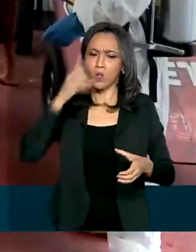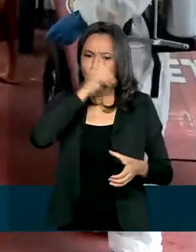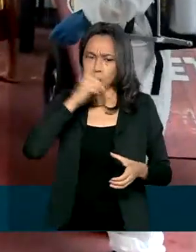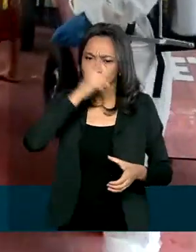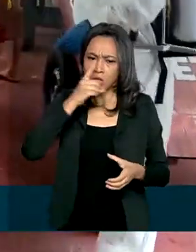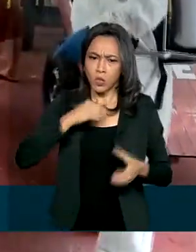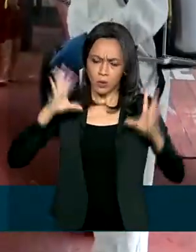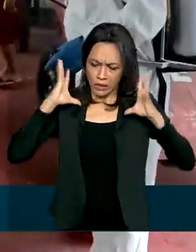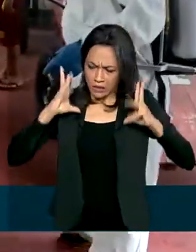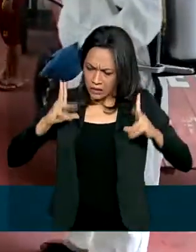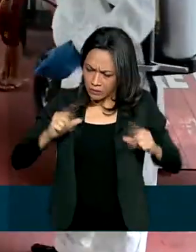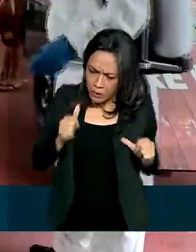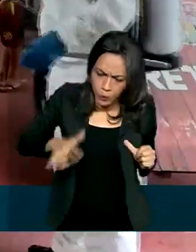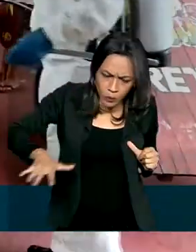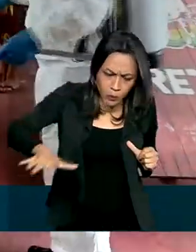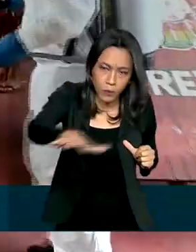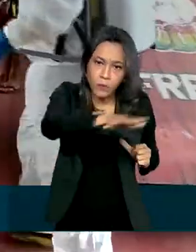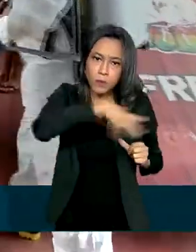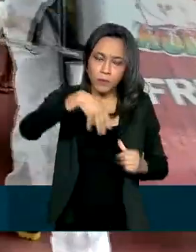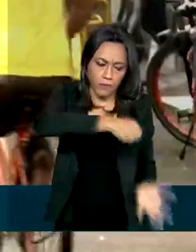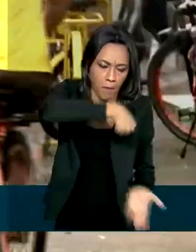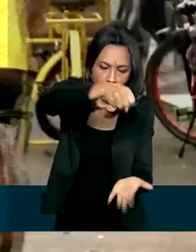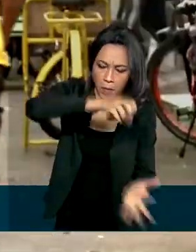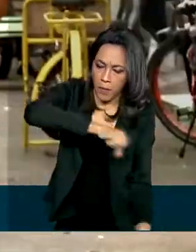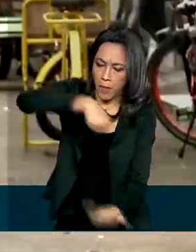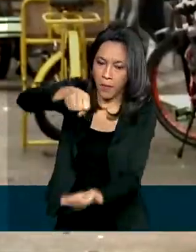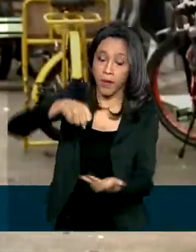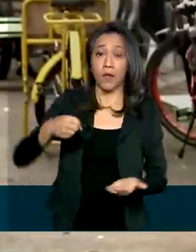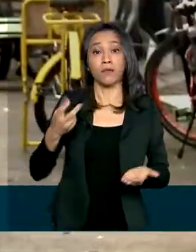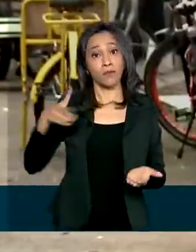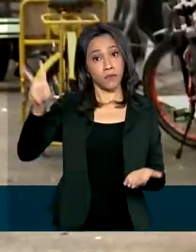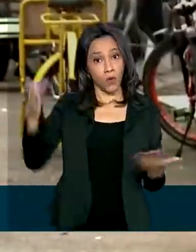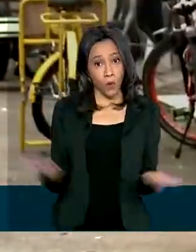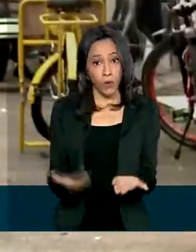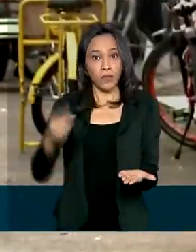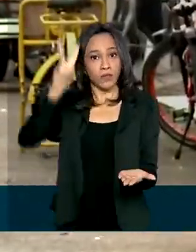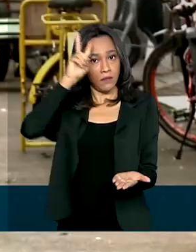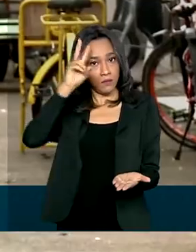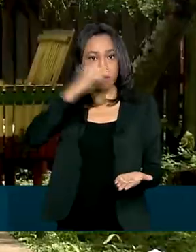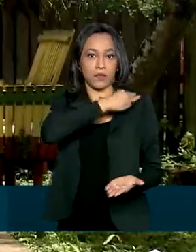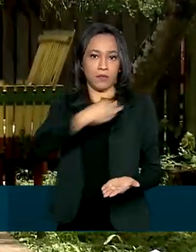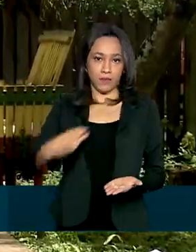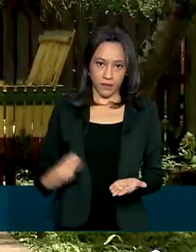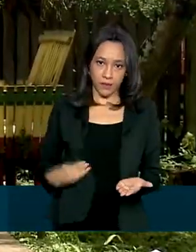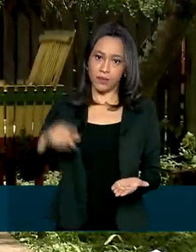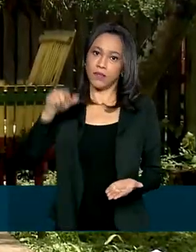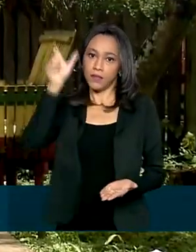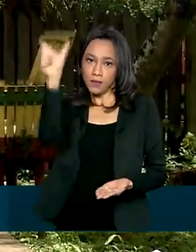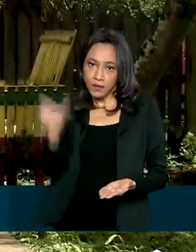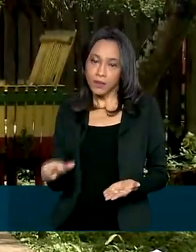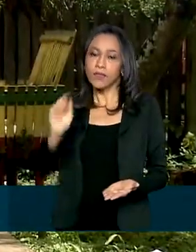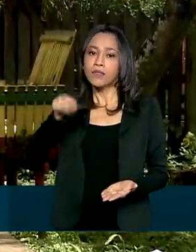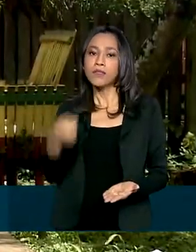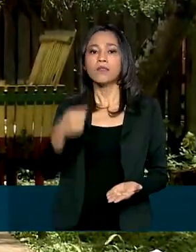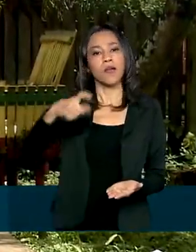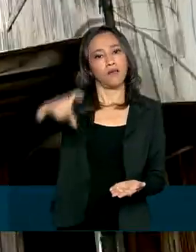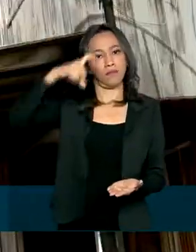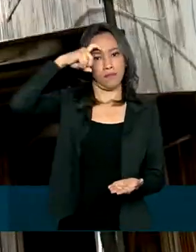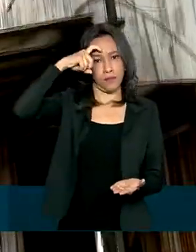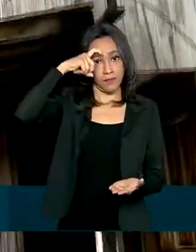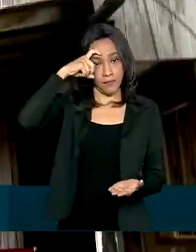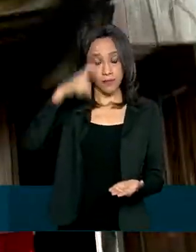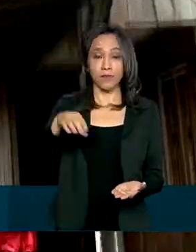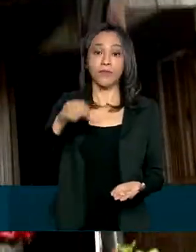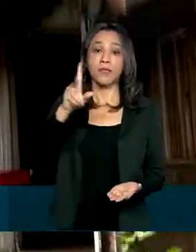desinfectando as cestas básicas. Nesta segunda-feira, a ministra da Mulher, da Família e dos Direitos Humanos, Damaris Alves,